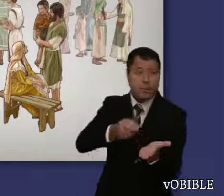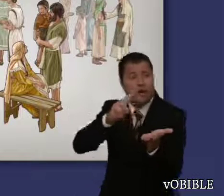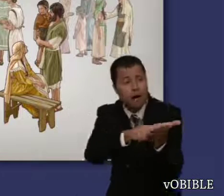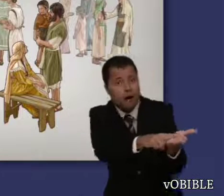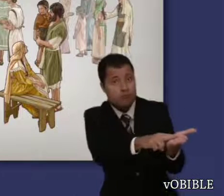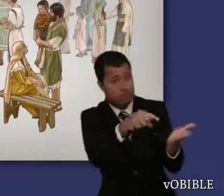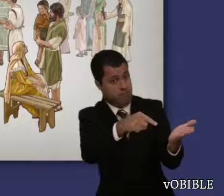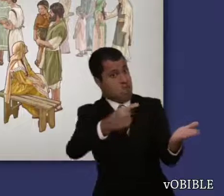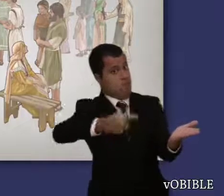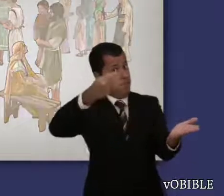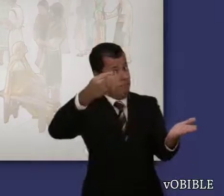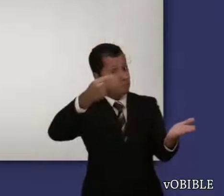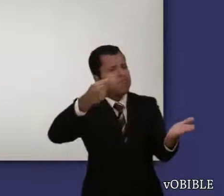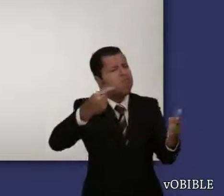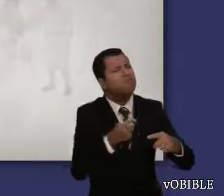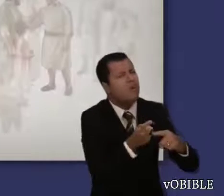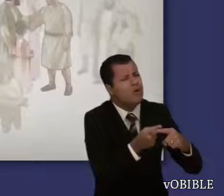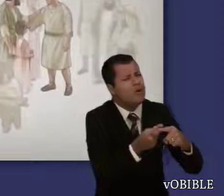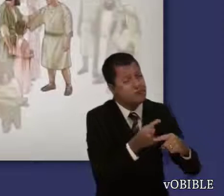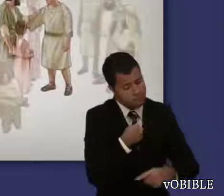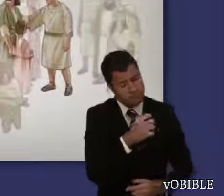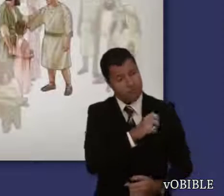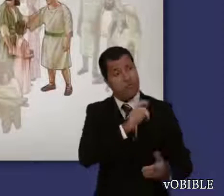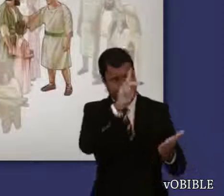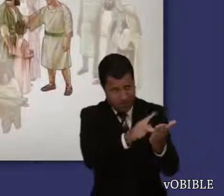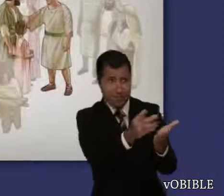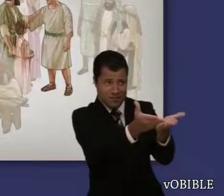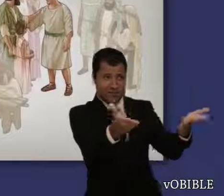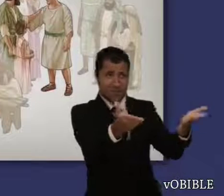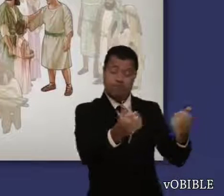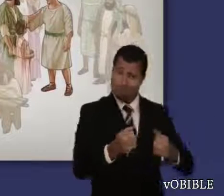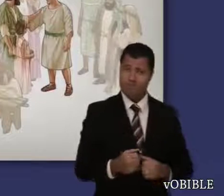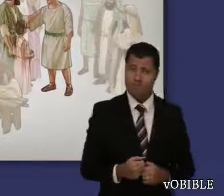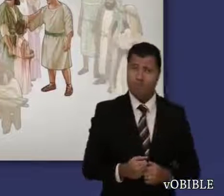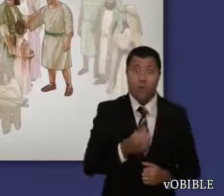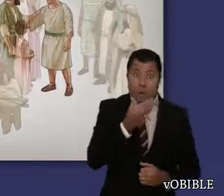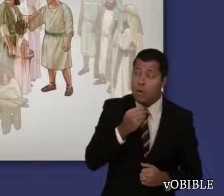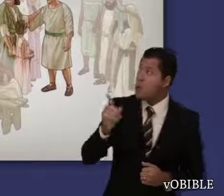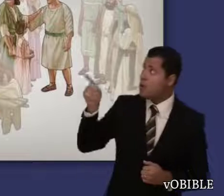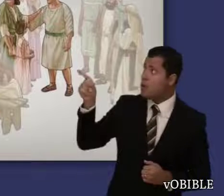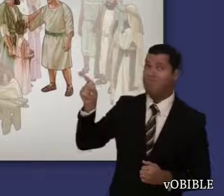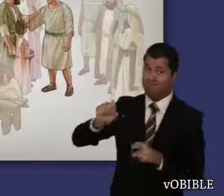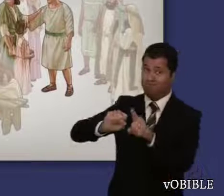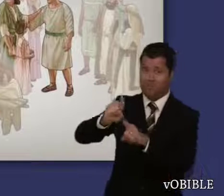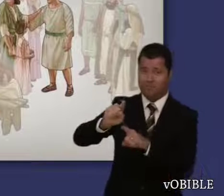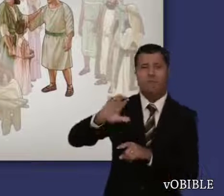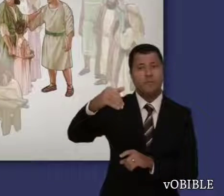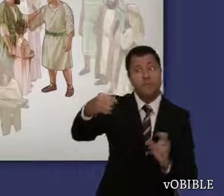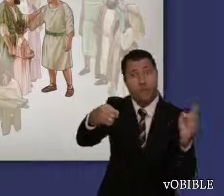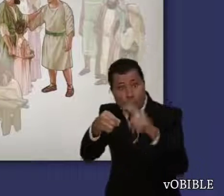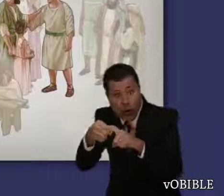primeira carta. O pecador que tinha sido expulso da congregação tinha deixado de fazer o que é errado,